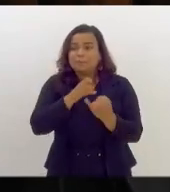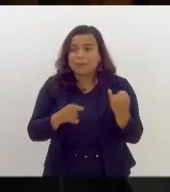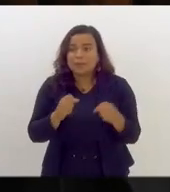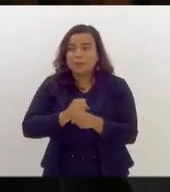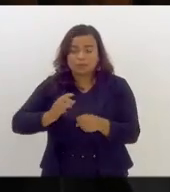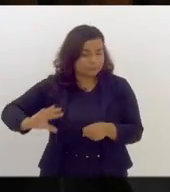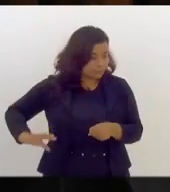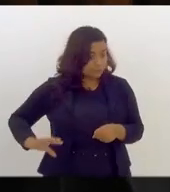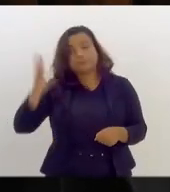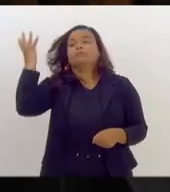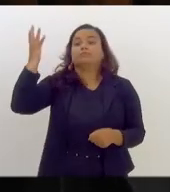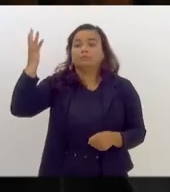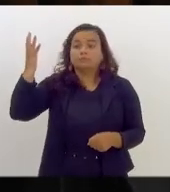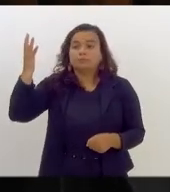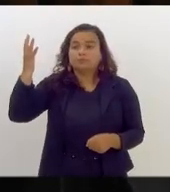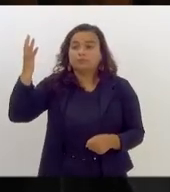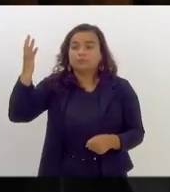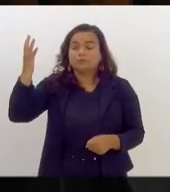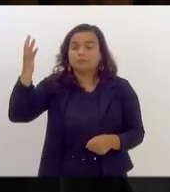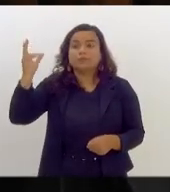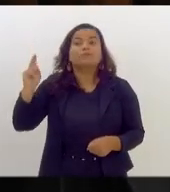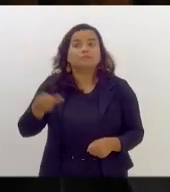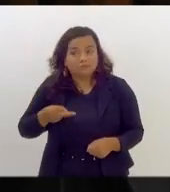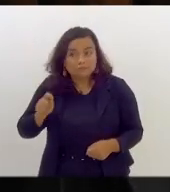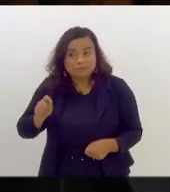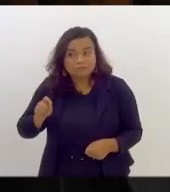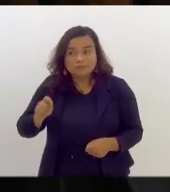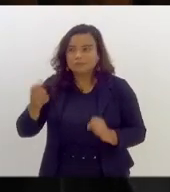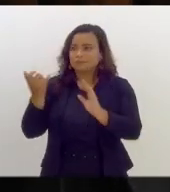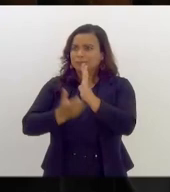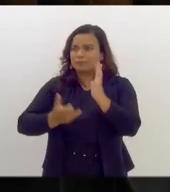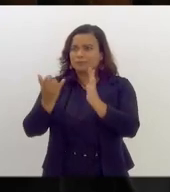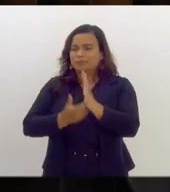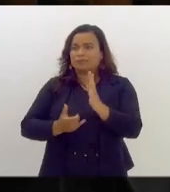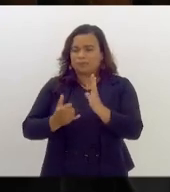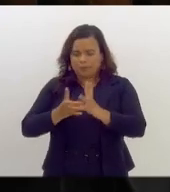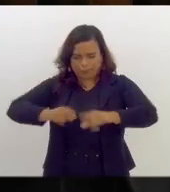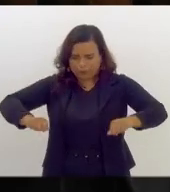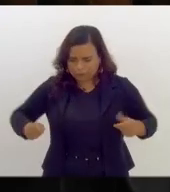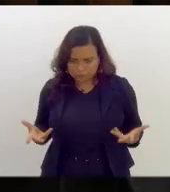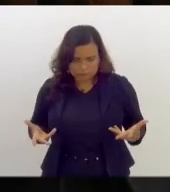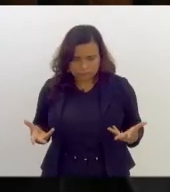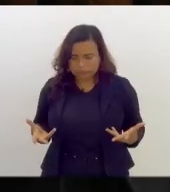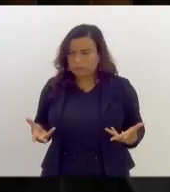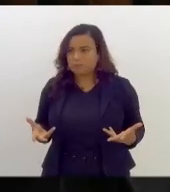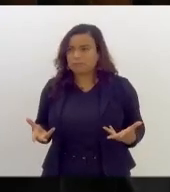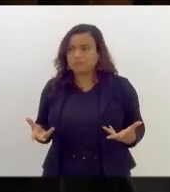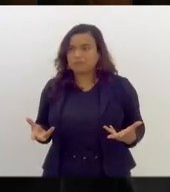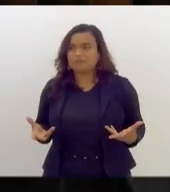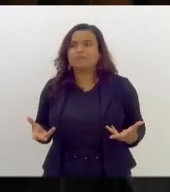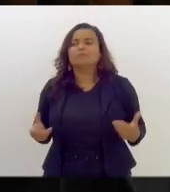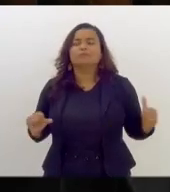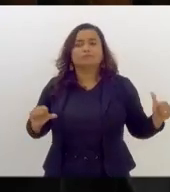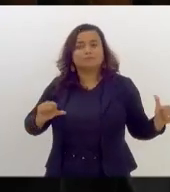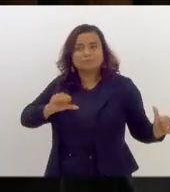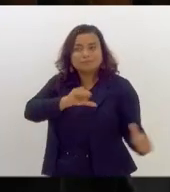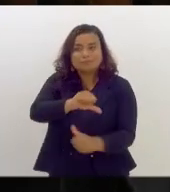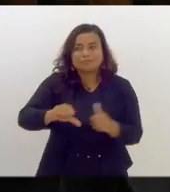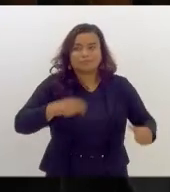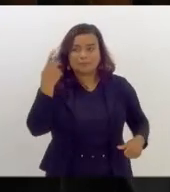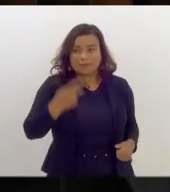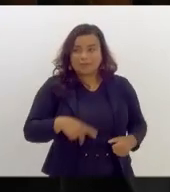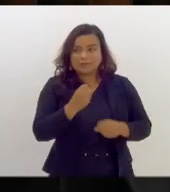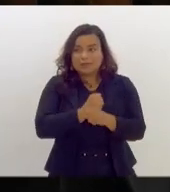abruptamente essas alíquotas derreteram e só esse ano